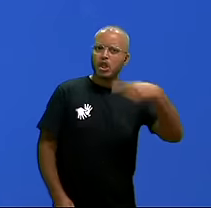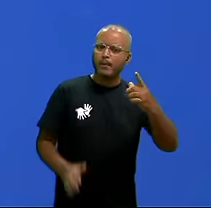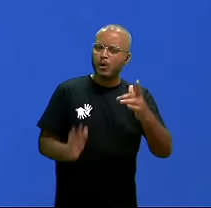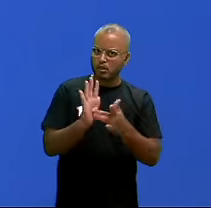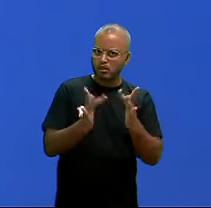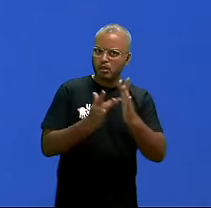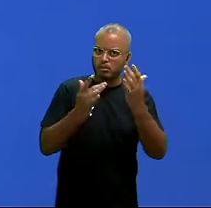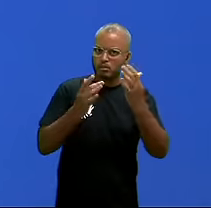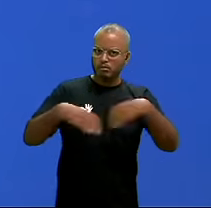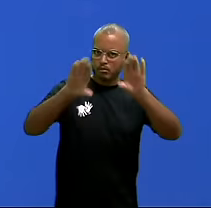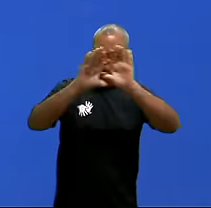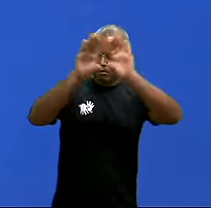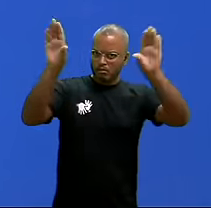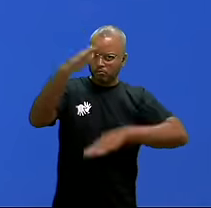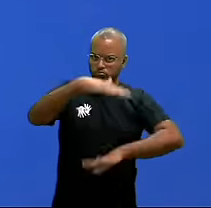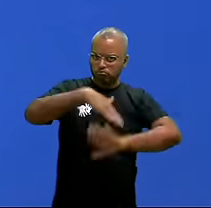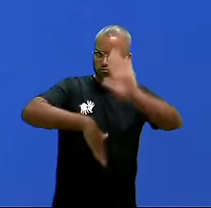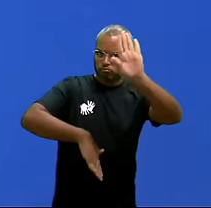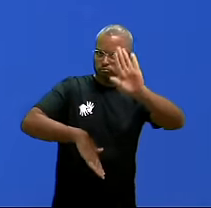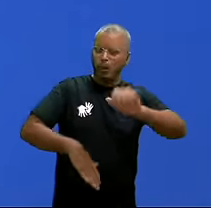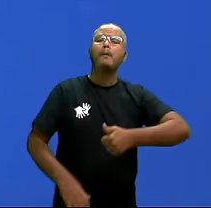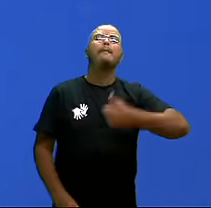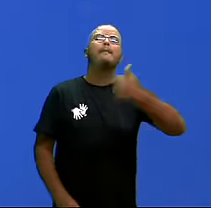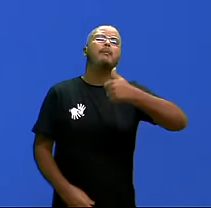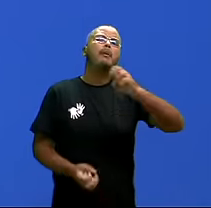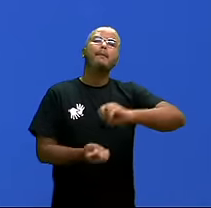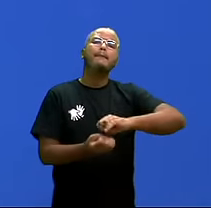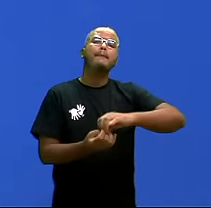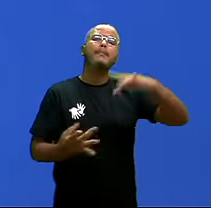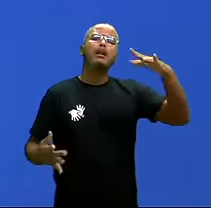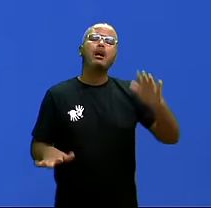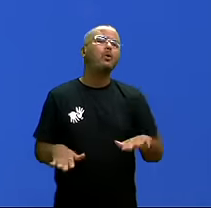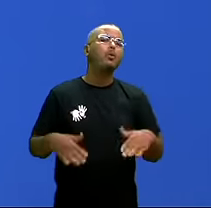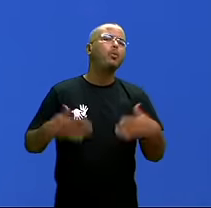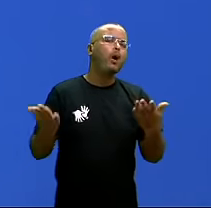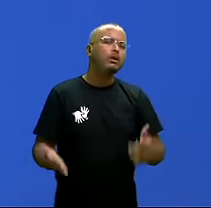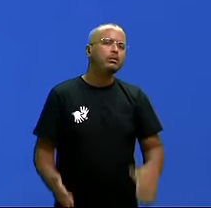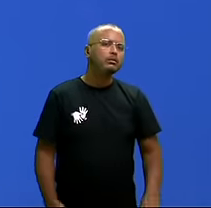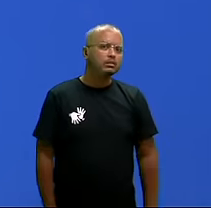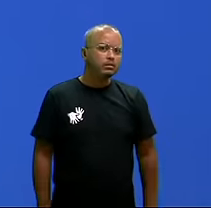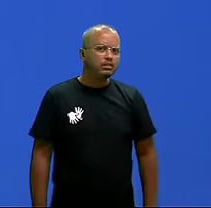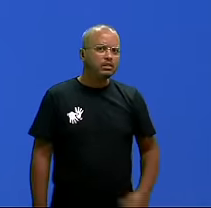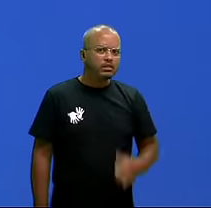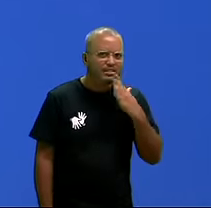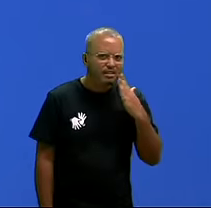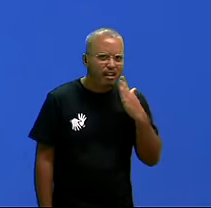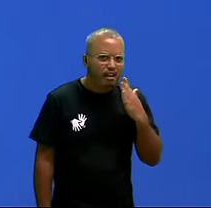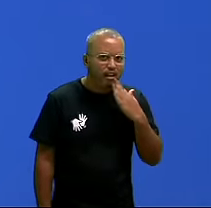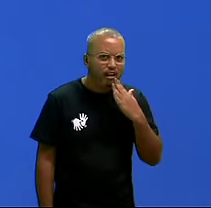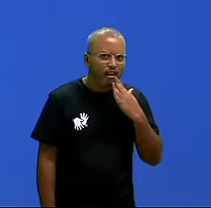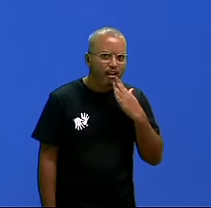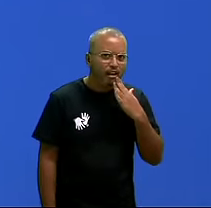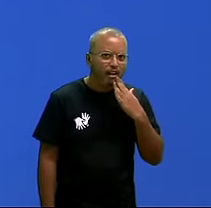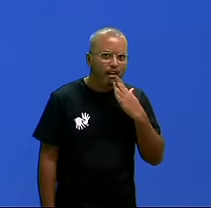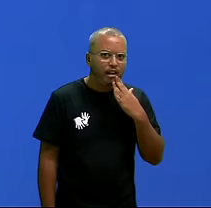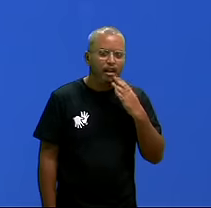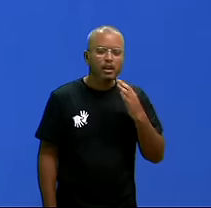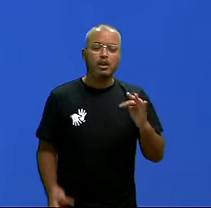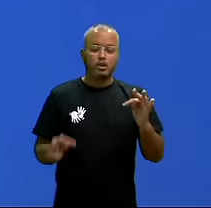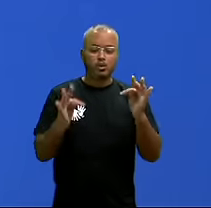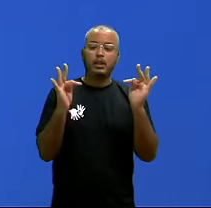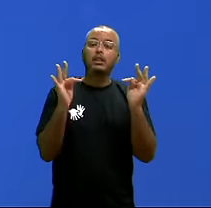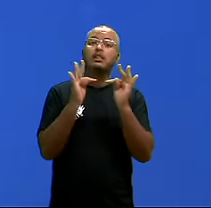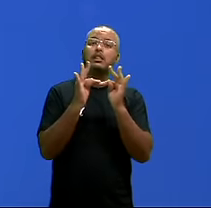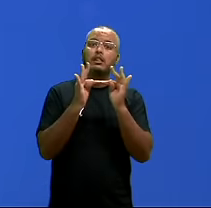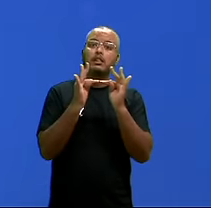céu? Qual foi o primeiro milagre que os discípulos fizeram, Paulinho? Sabe qual foi? Na porta do templo.